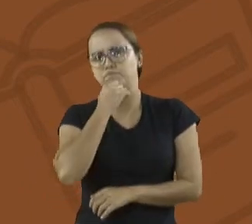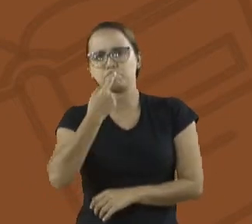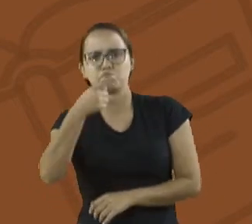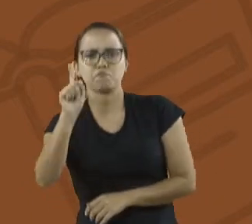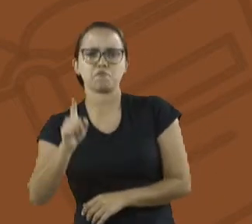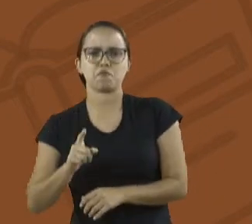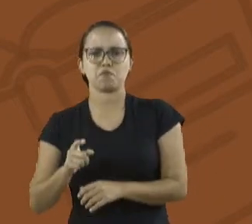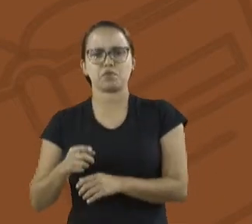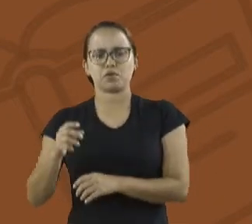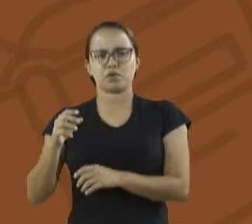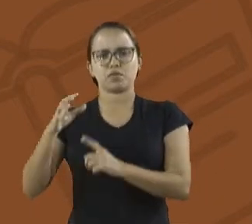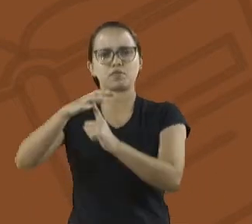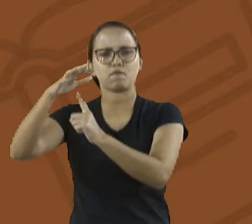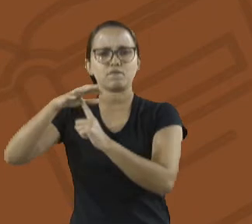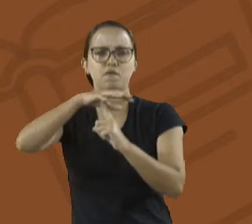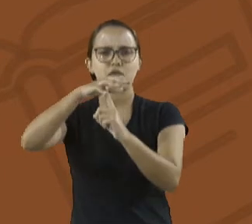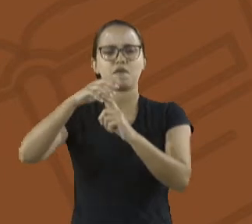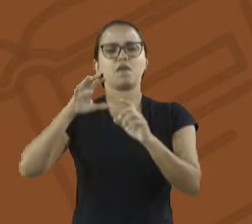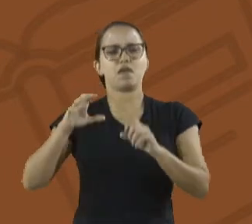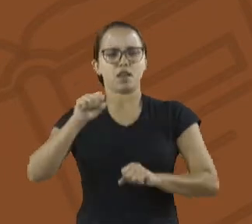ou